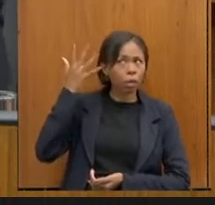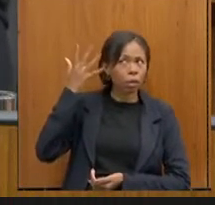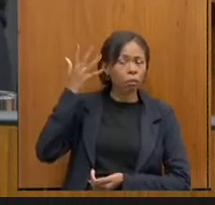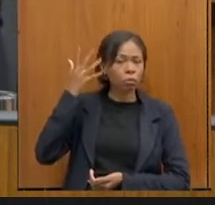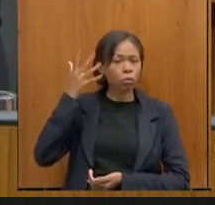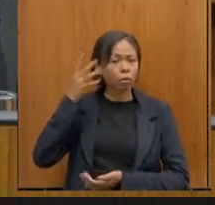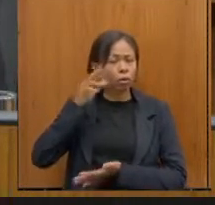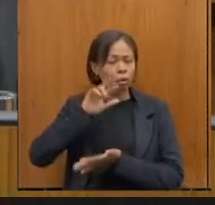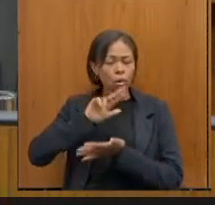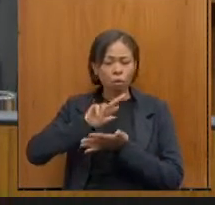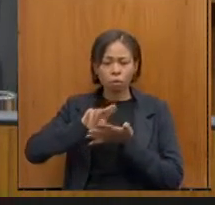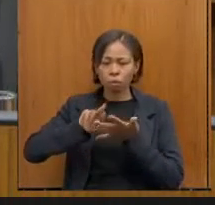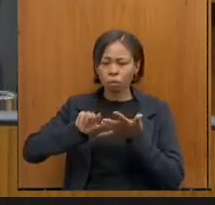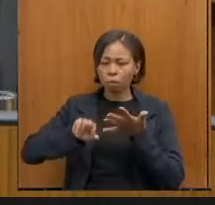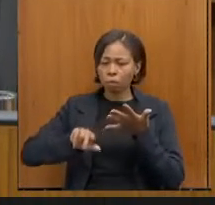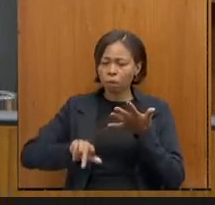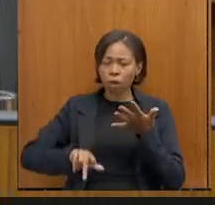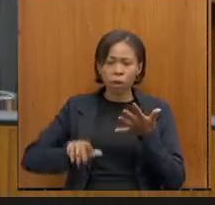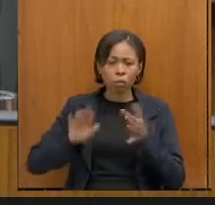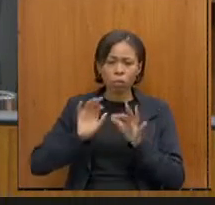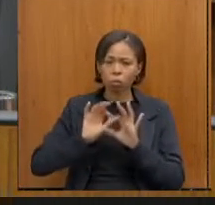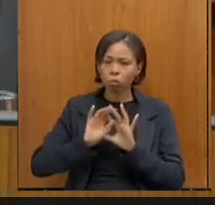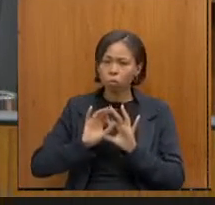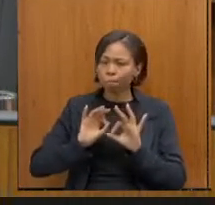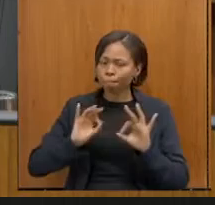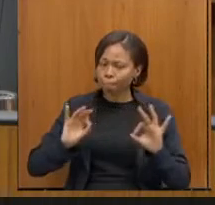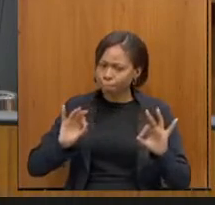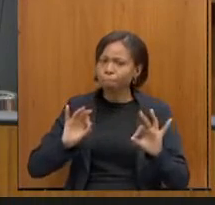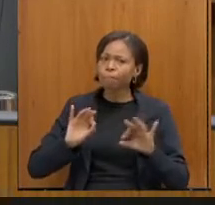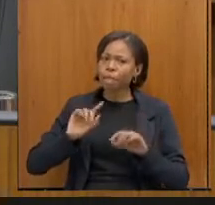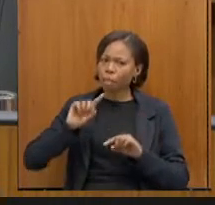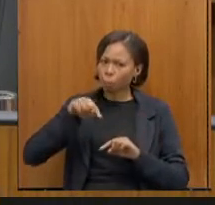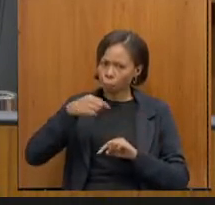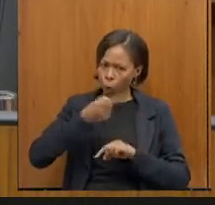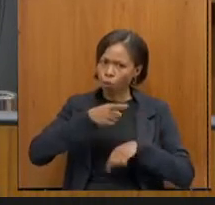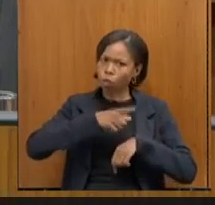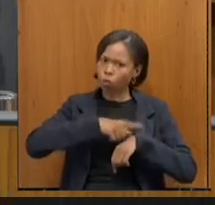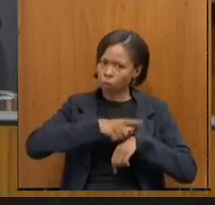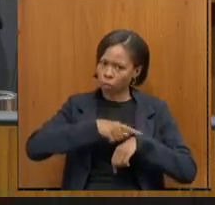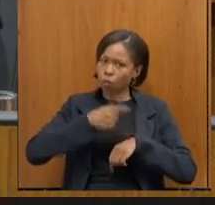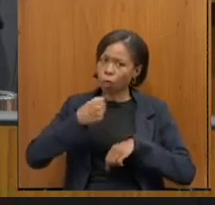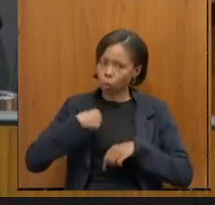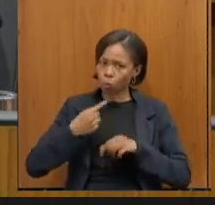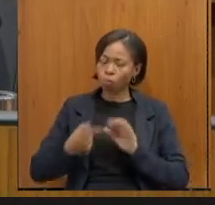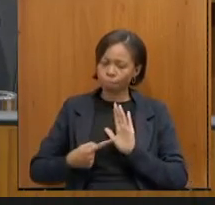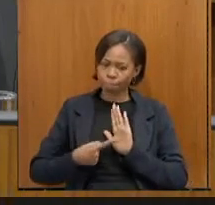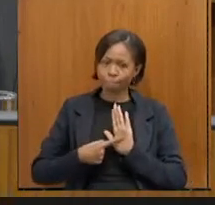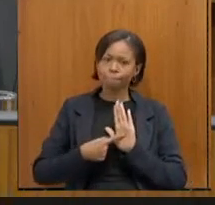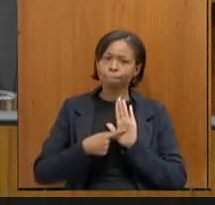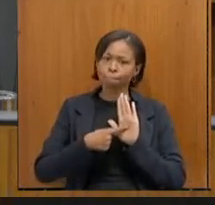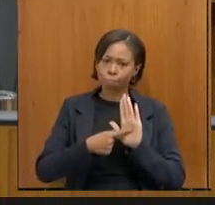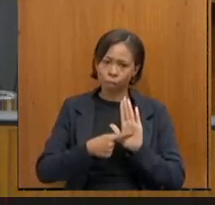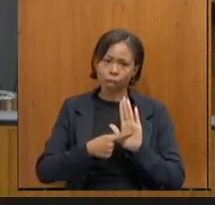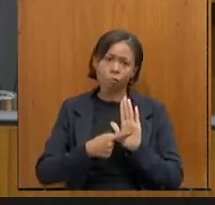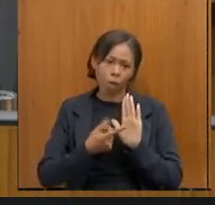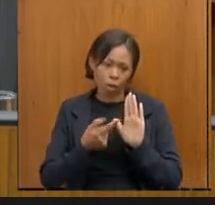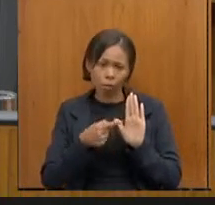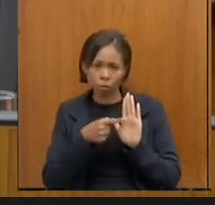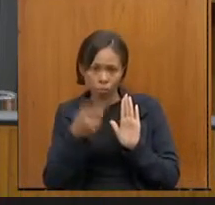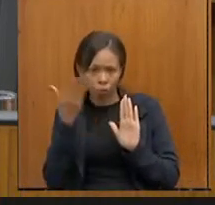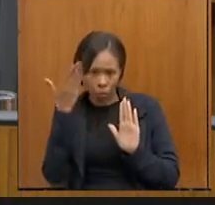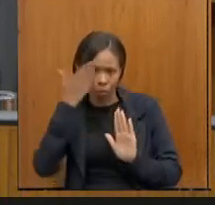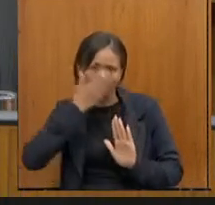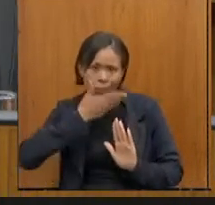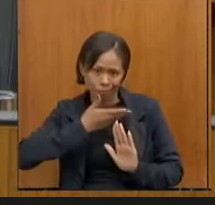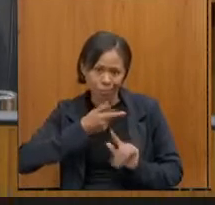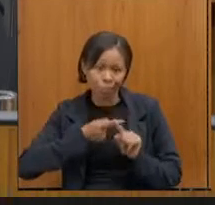factíveis e misturados possível possíveis com mais tempo eu apresento inclusive é induzir para prestar conta que